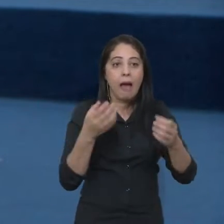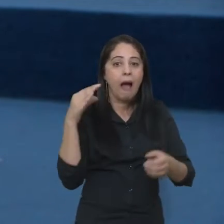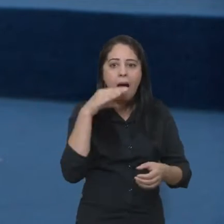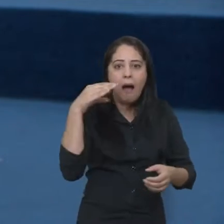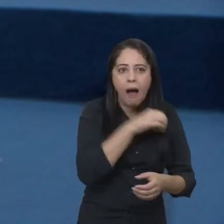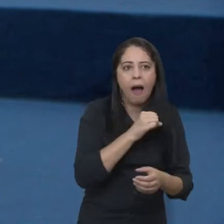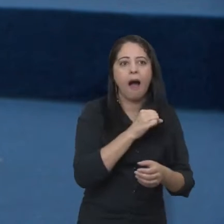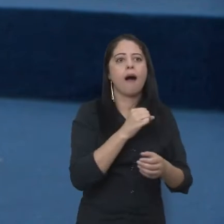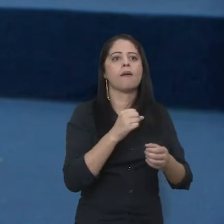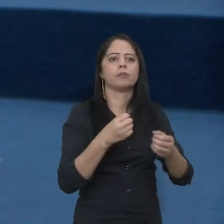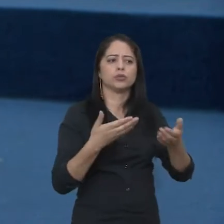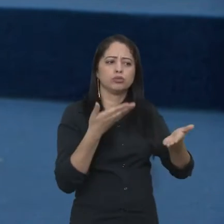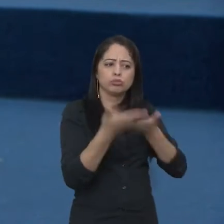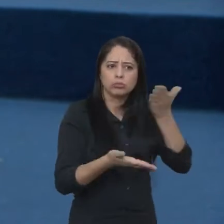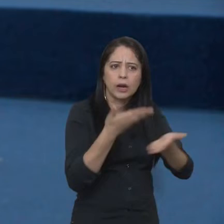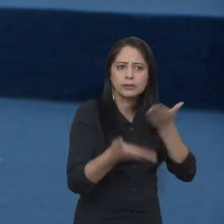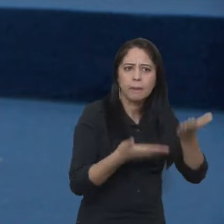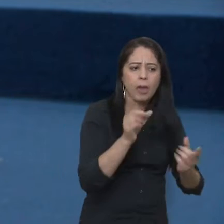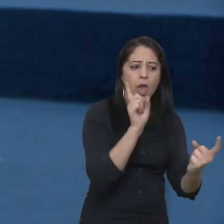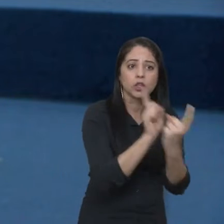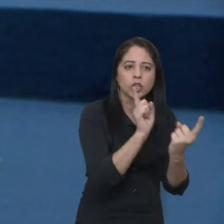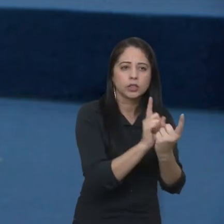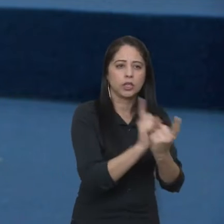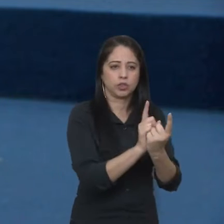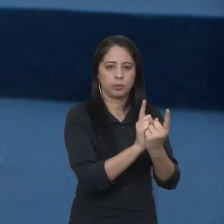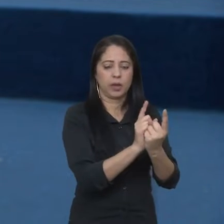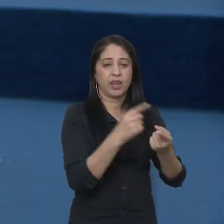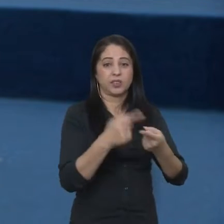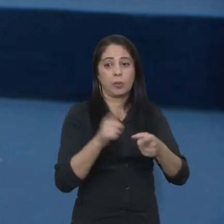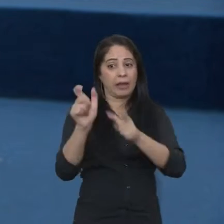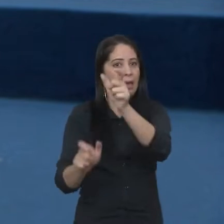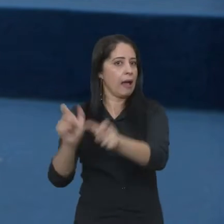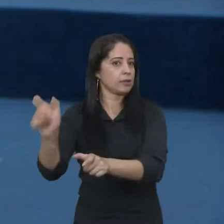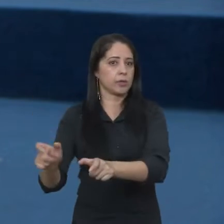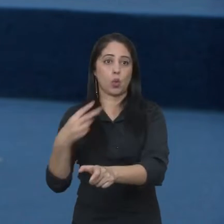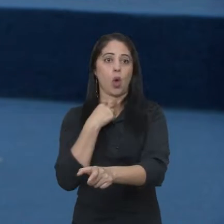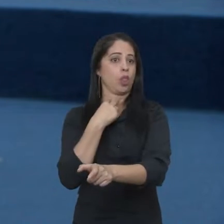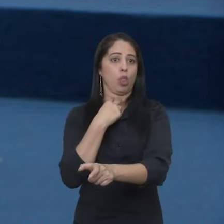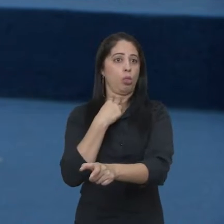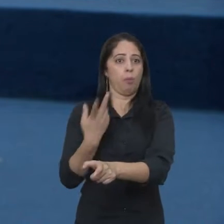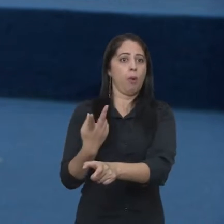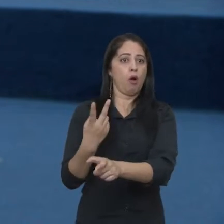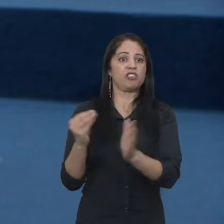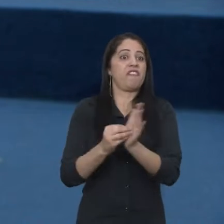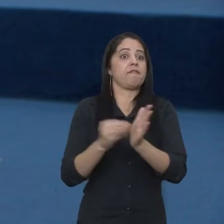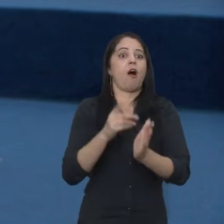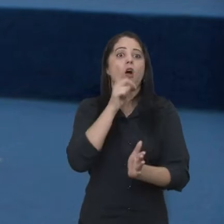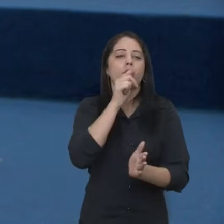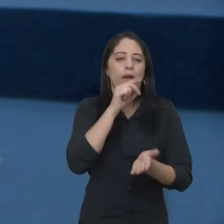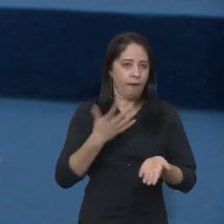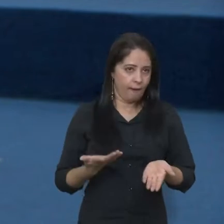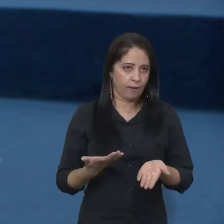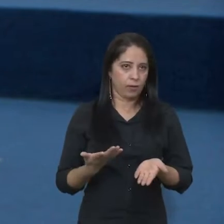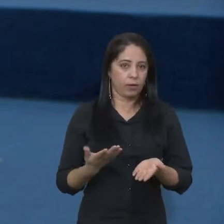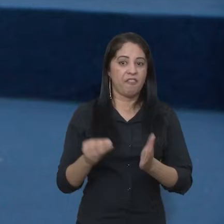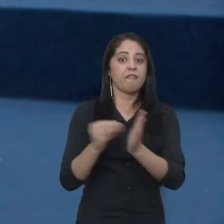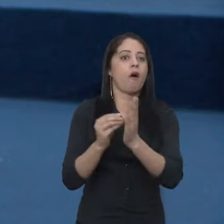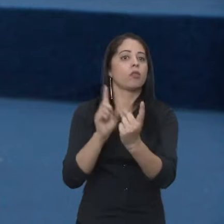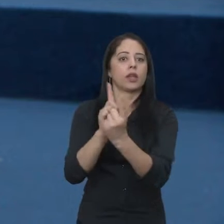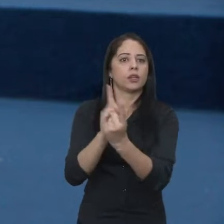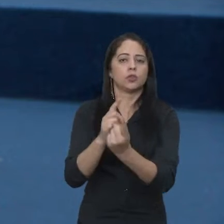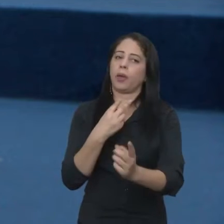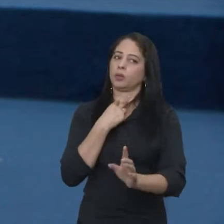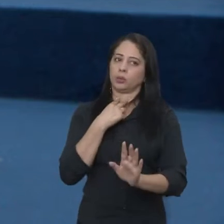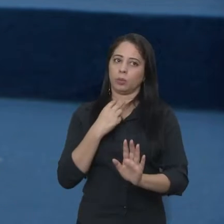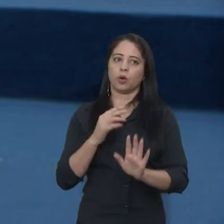atendimento, cobramos sistematicamente, uma vez que o munícipe não pode ficar à mercê, né, dessa